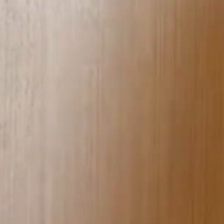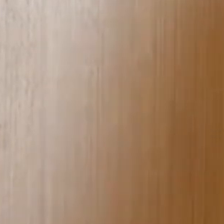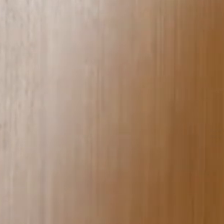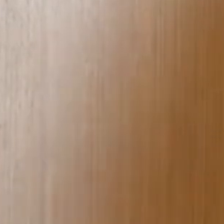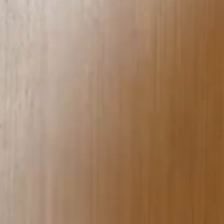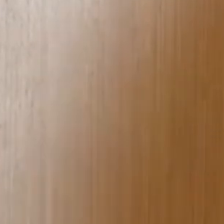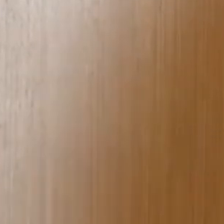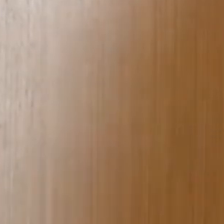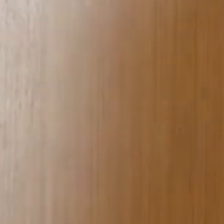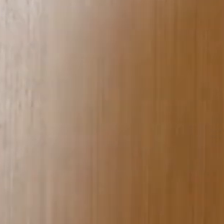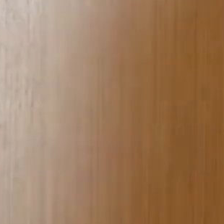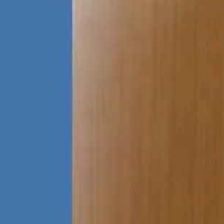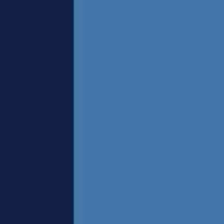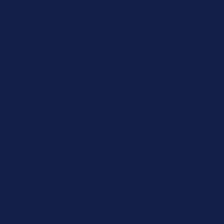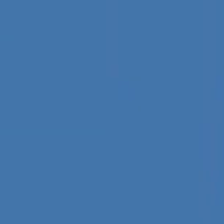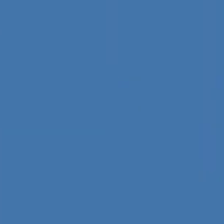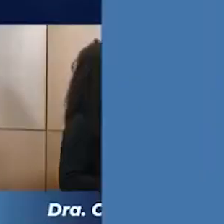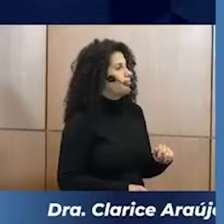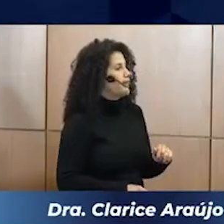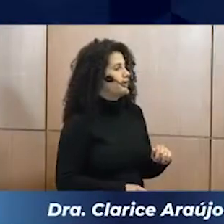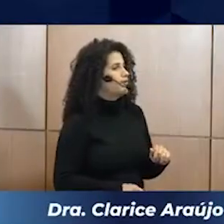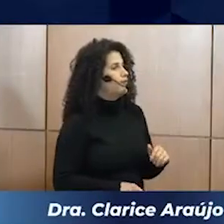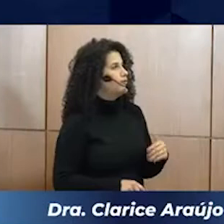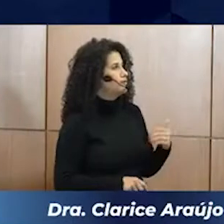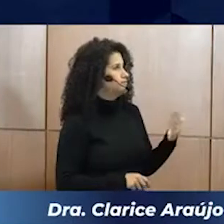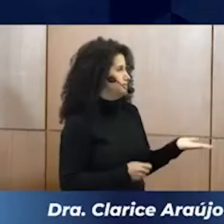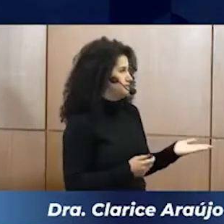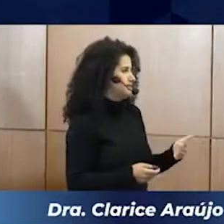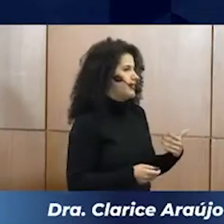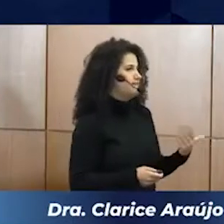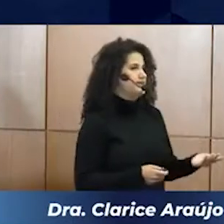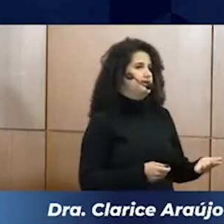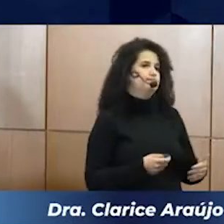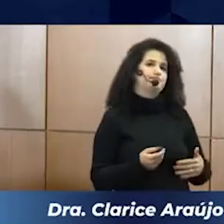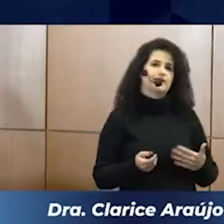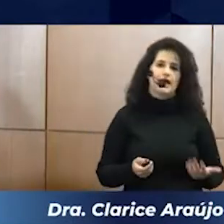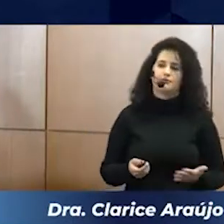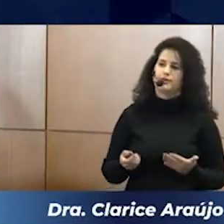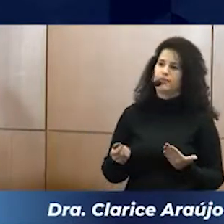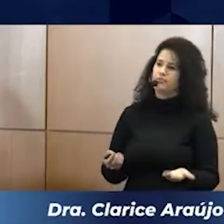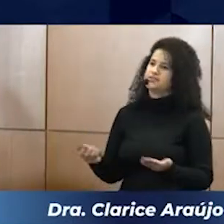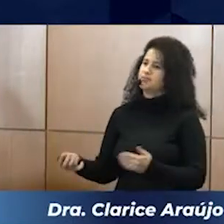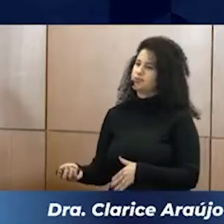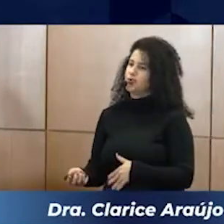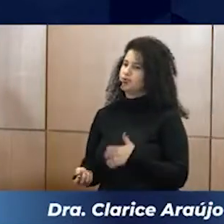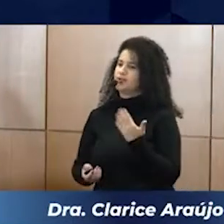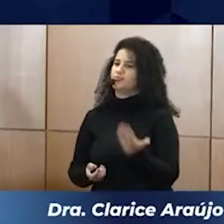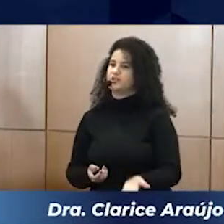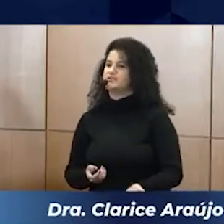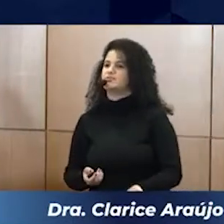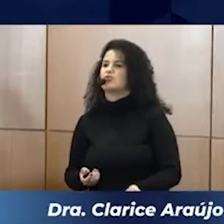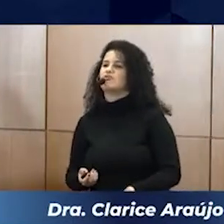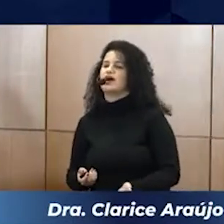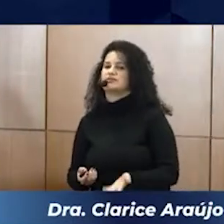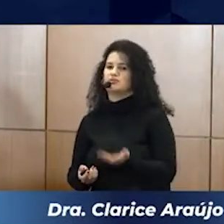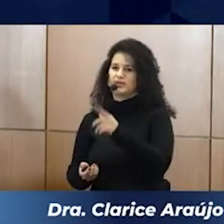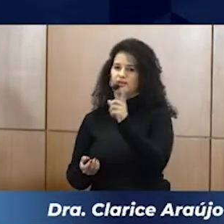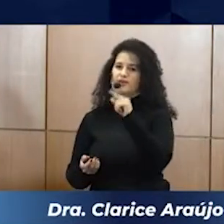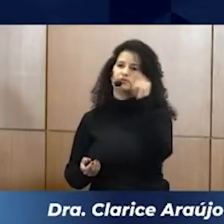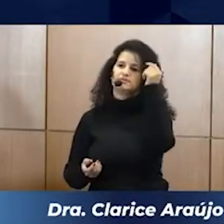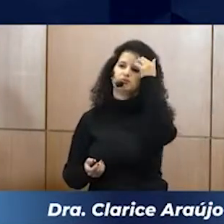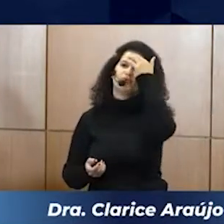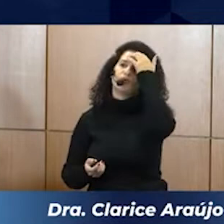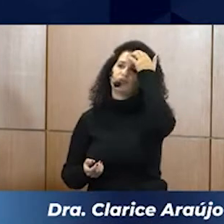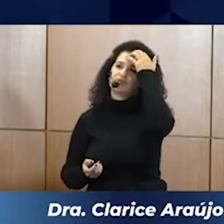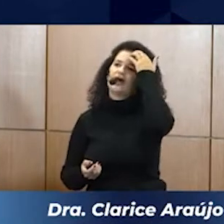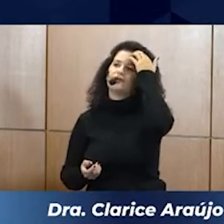E aí o que, que aconteceu, gente? Como eu estava, né? Claro que a minha preceptora, o que, que o preceptor faz? Alguém aqui